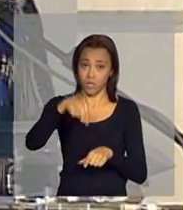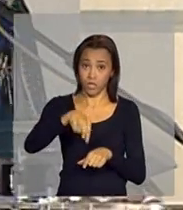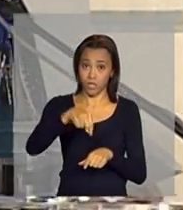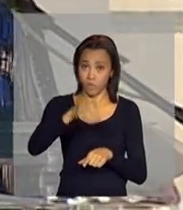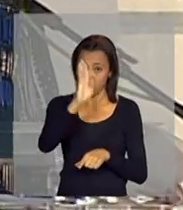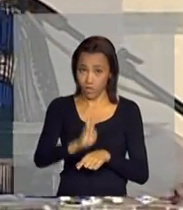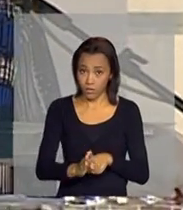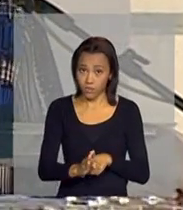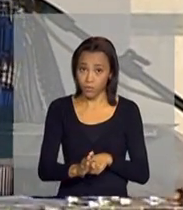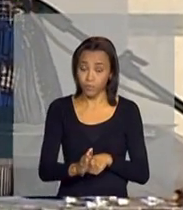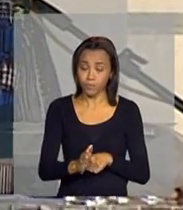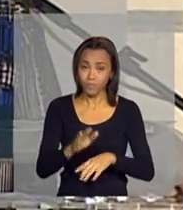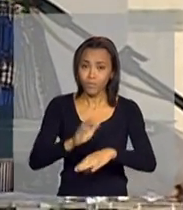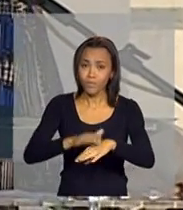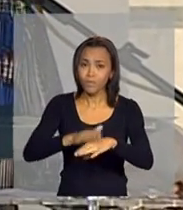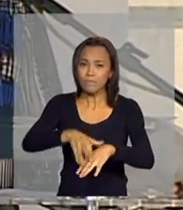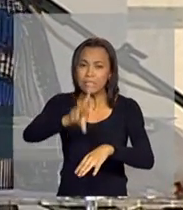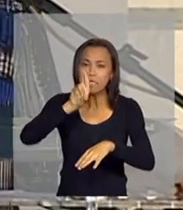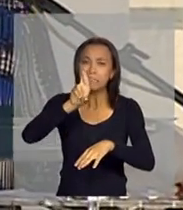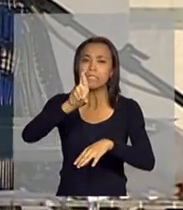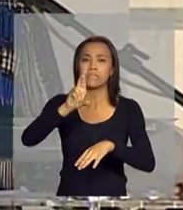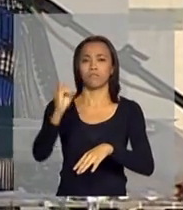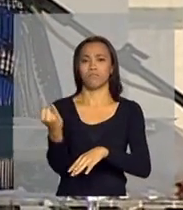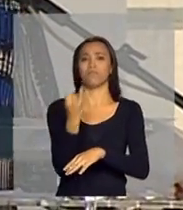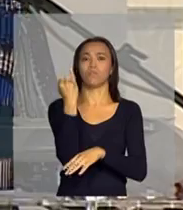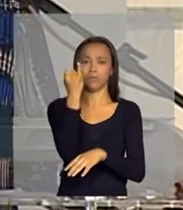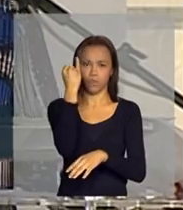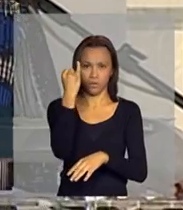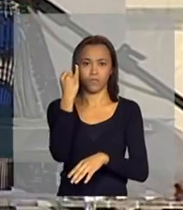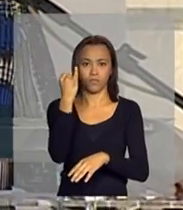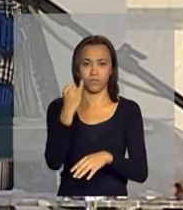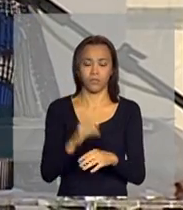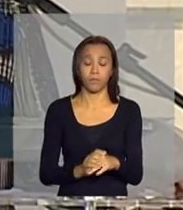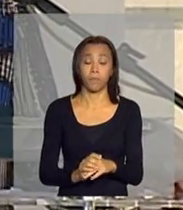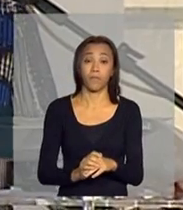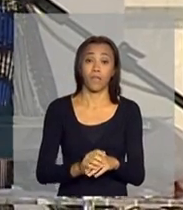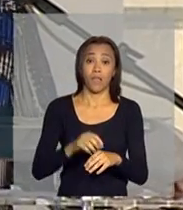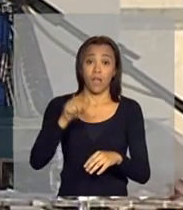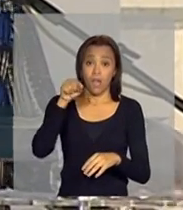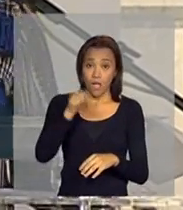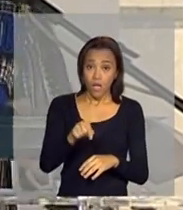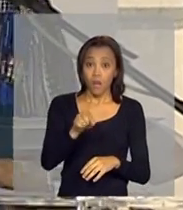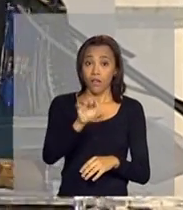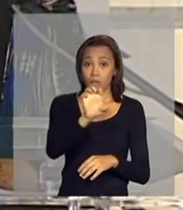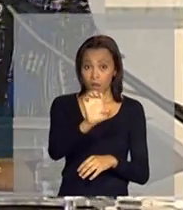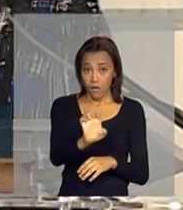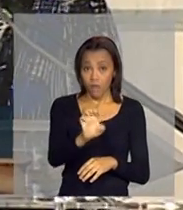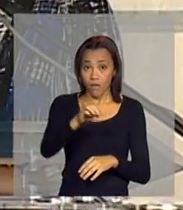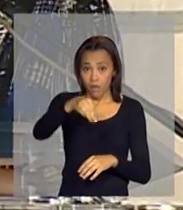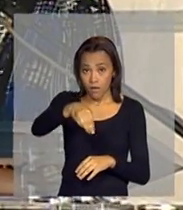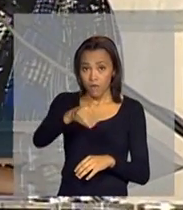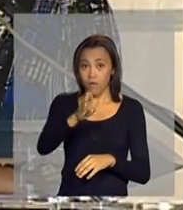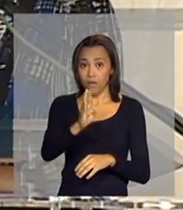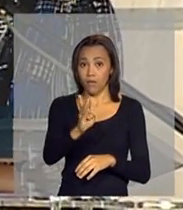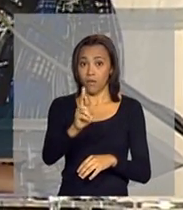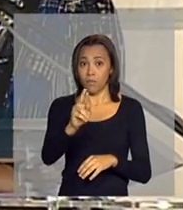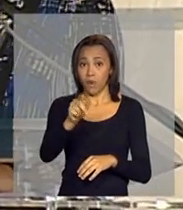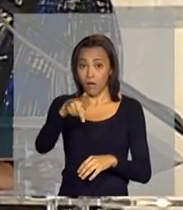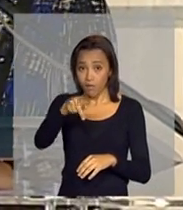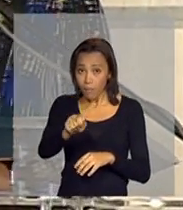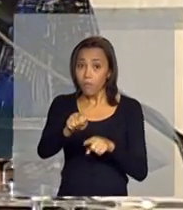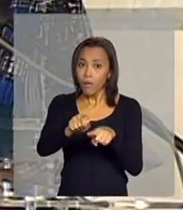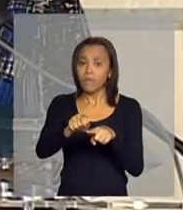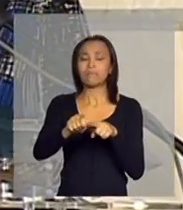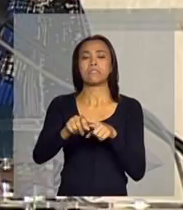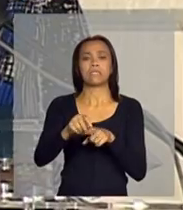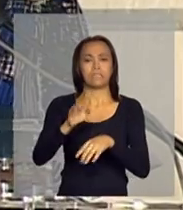tem aqui no Brasil um papel fundamental. Ela representa algo que nós, brasileiros, temos de